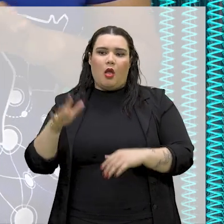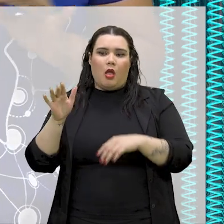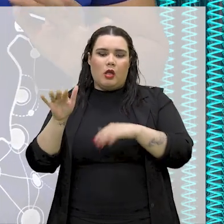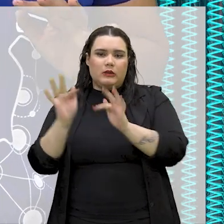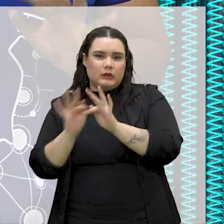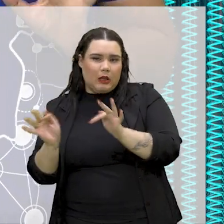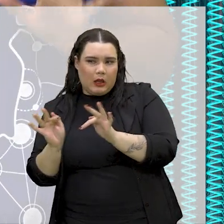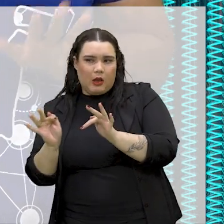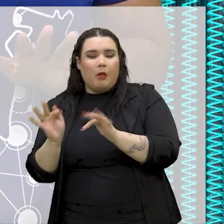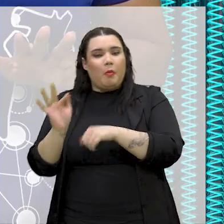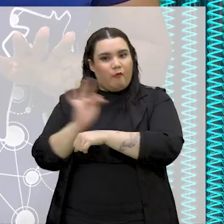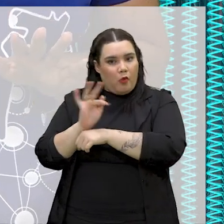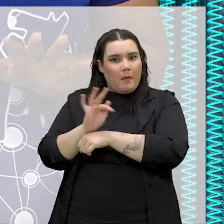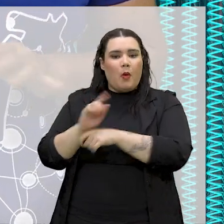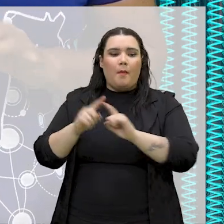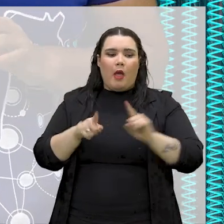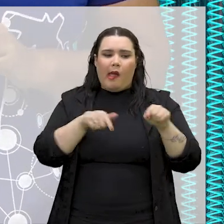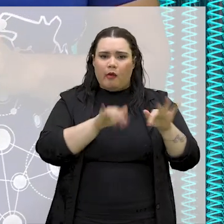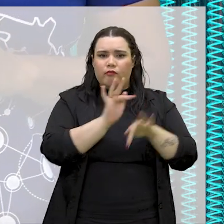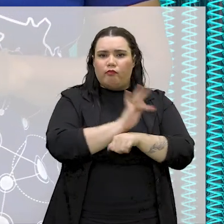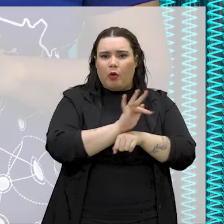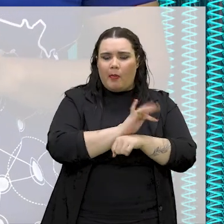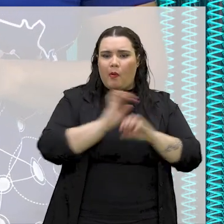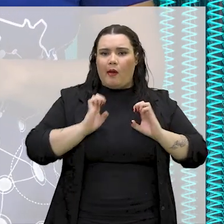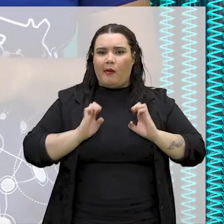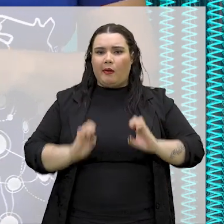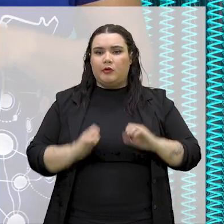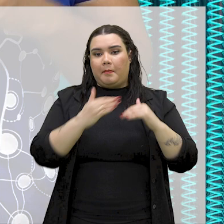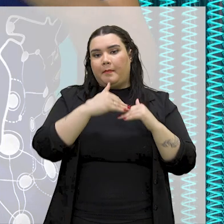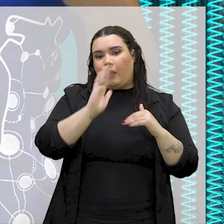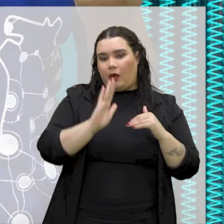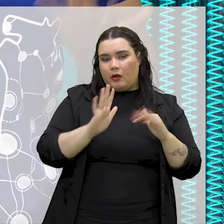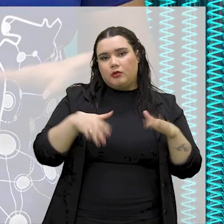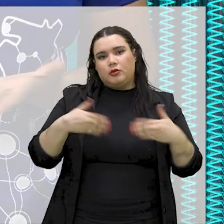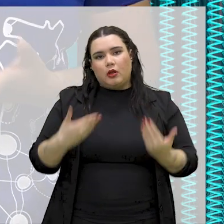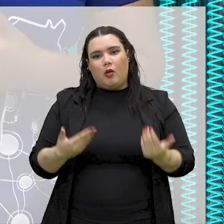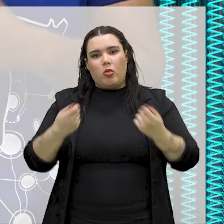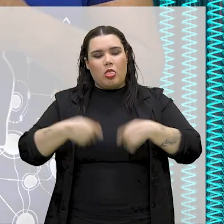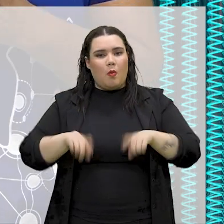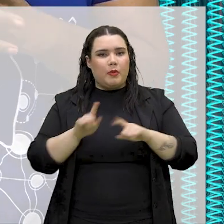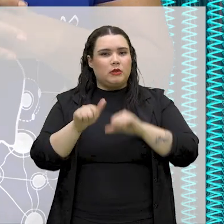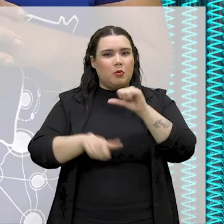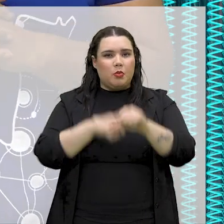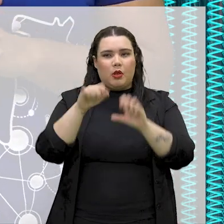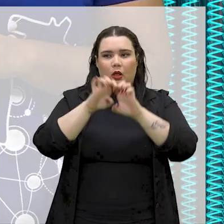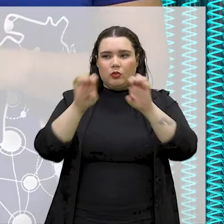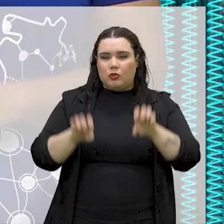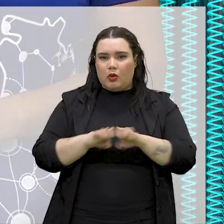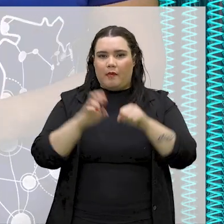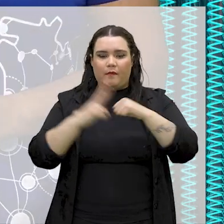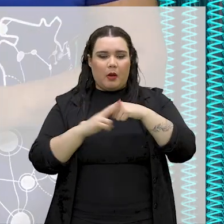outro, só isso. A estrutura permanece, eu não preciso modificar verbo, eu não